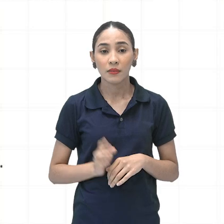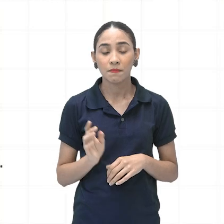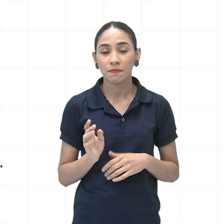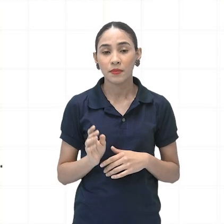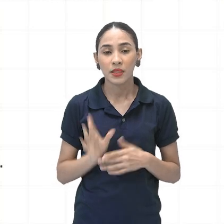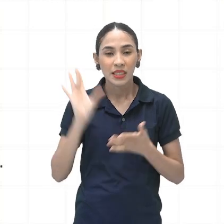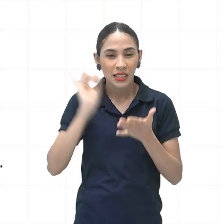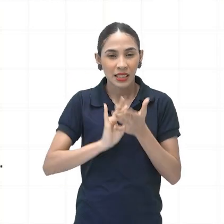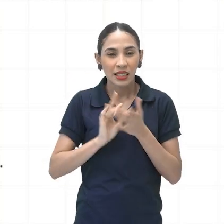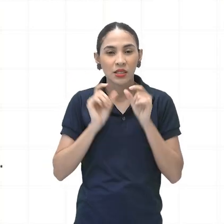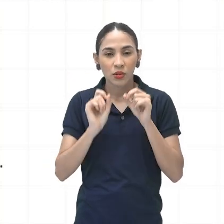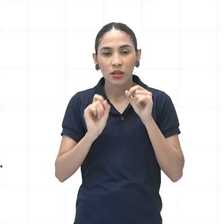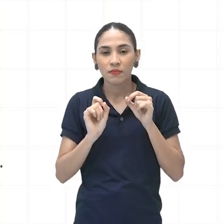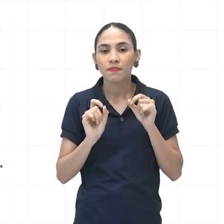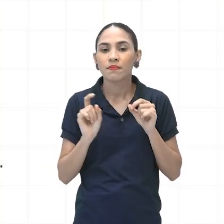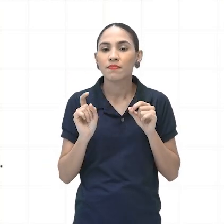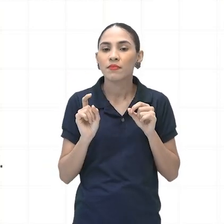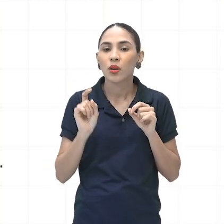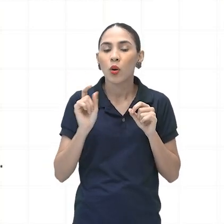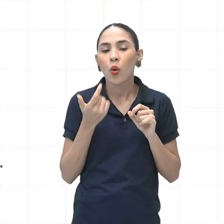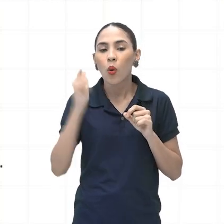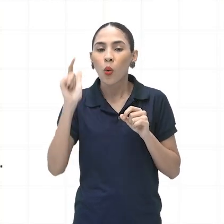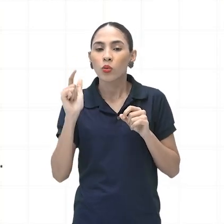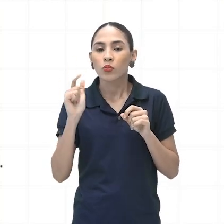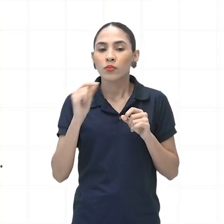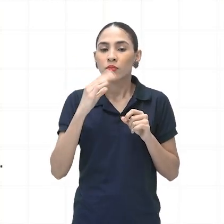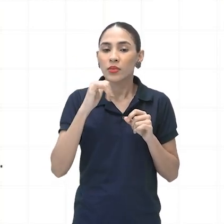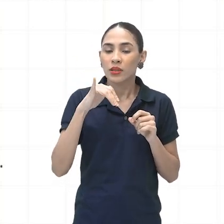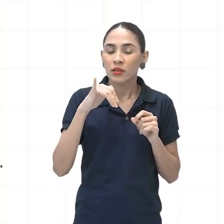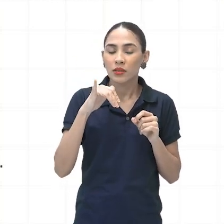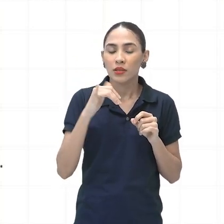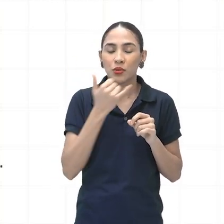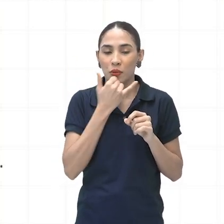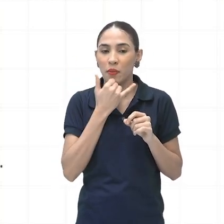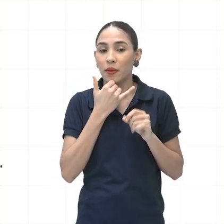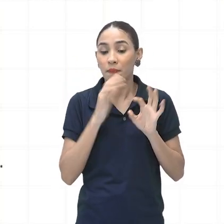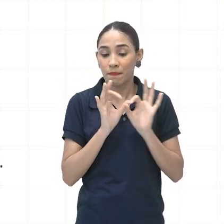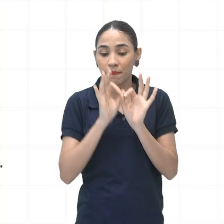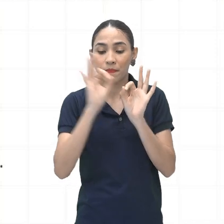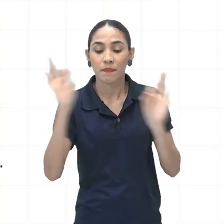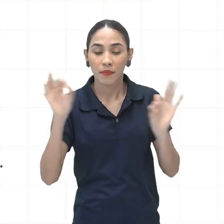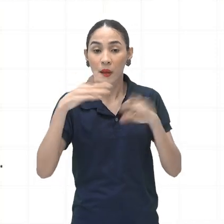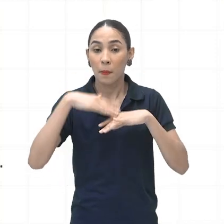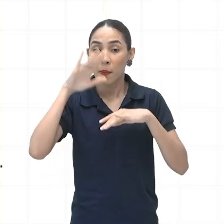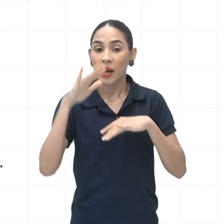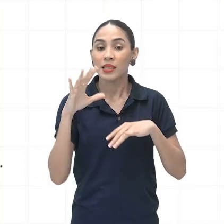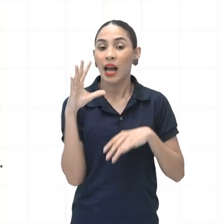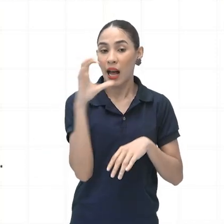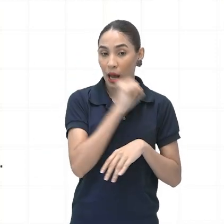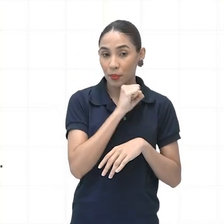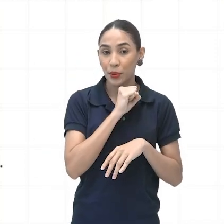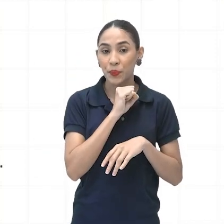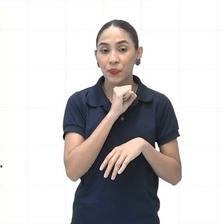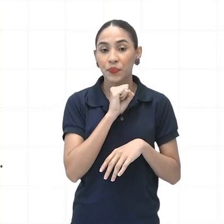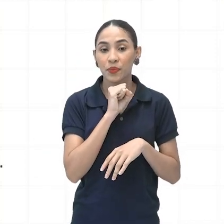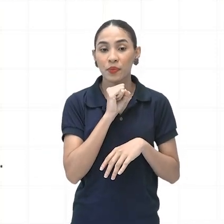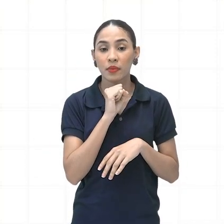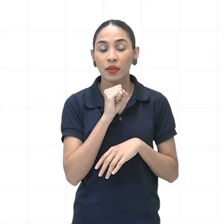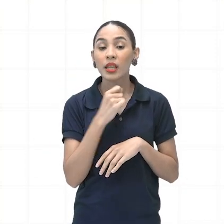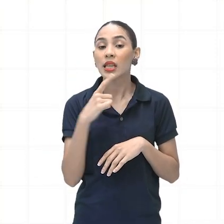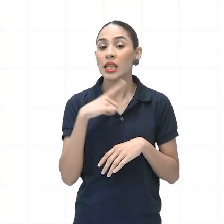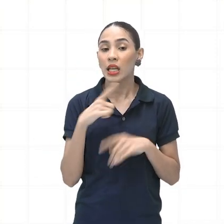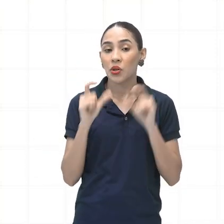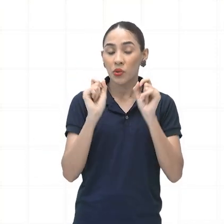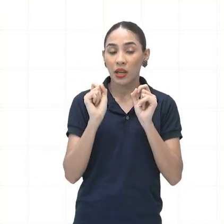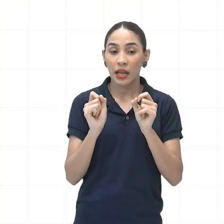ter certeza que eu não vou pegar outro caminho aqui ou aqui, que seja mais rápido, né? Eu tenho